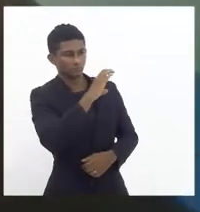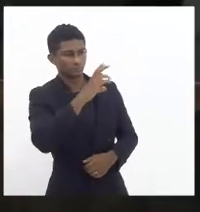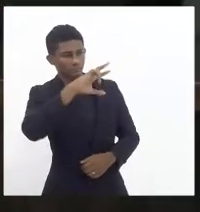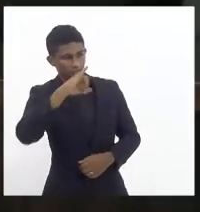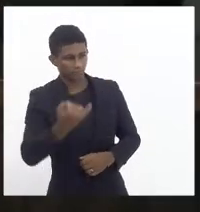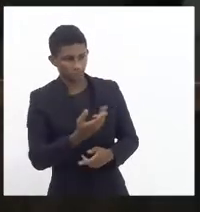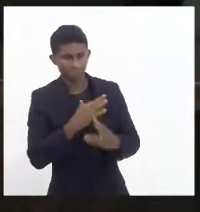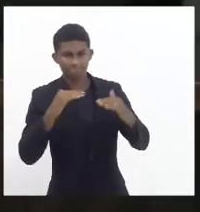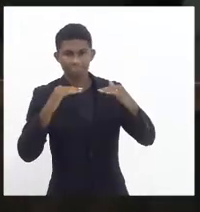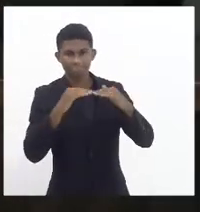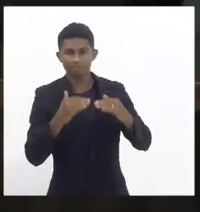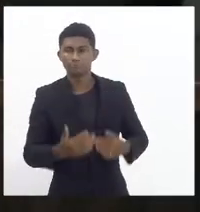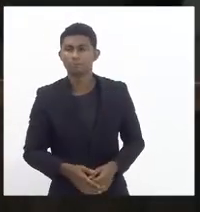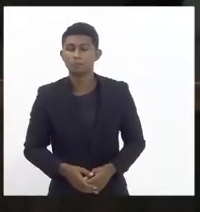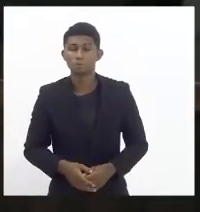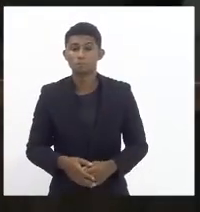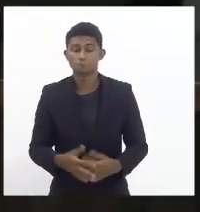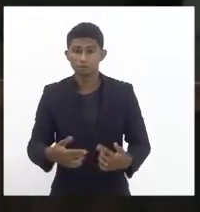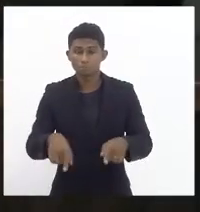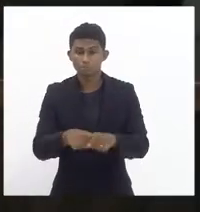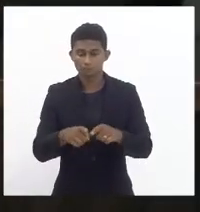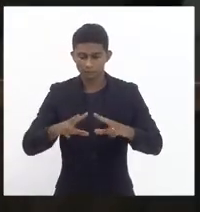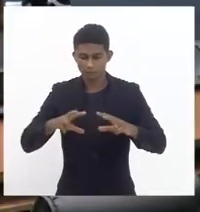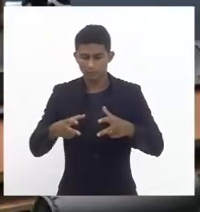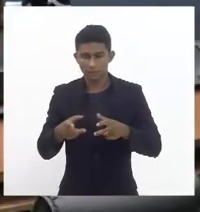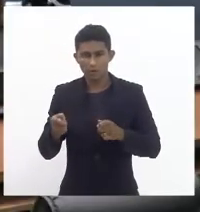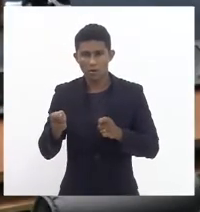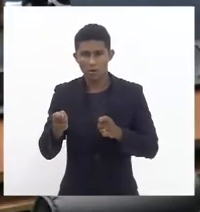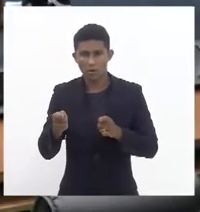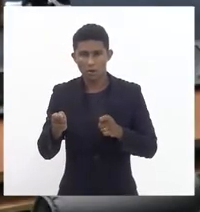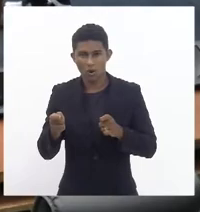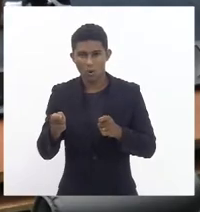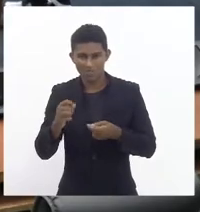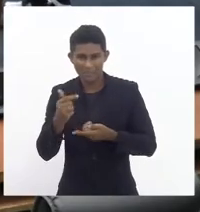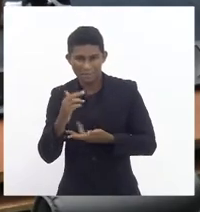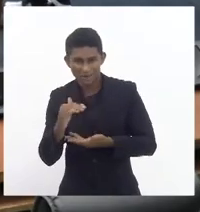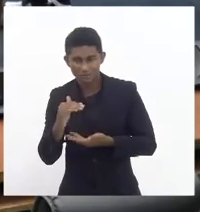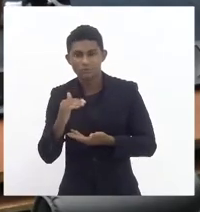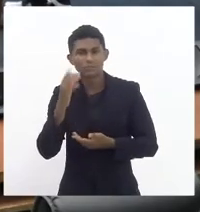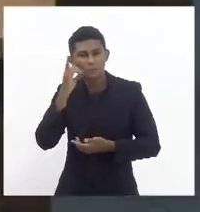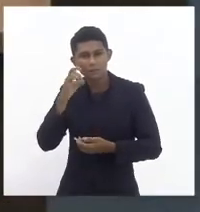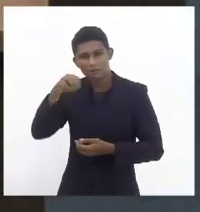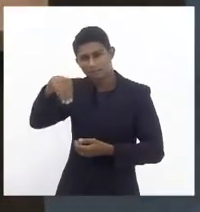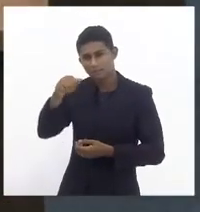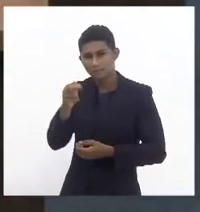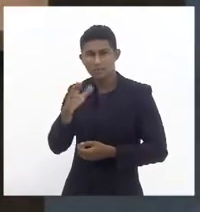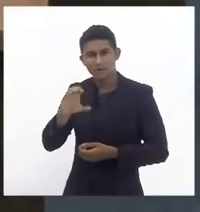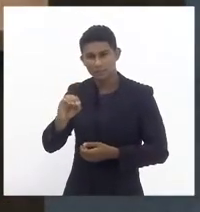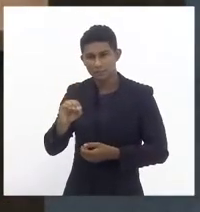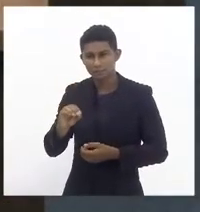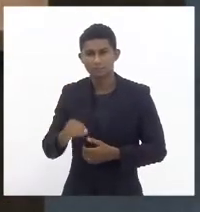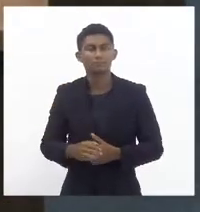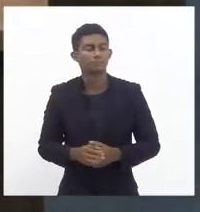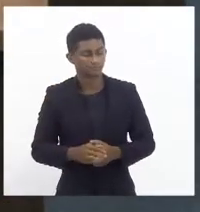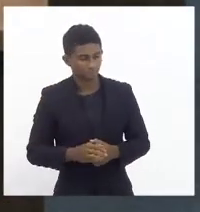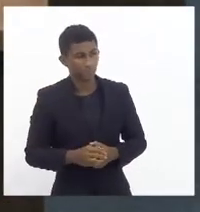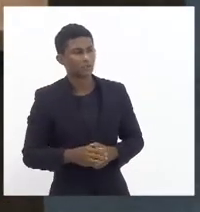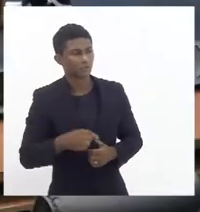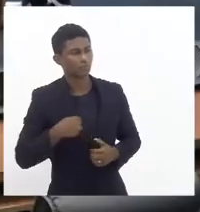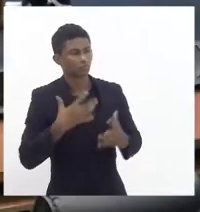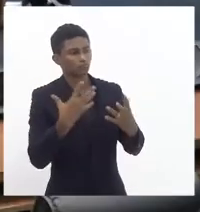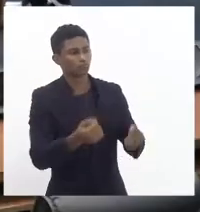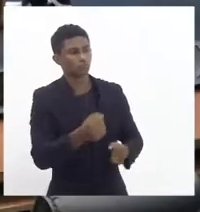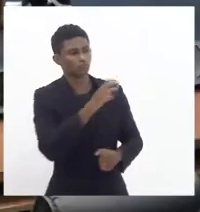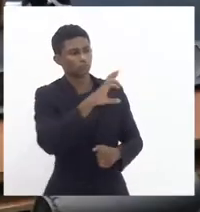pela comissão de orçamento para tomar as canelas a palavra acompanhar nessa J